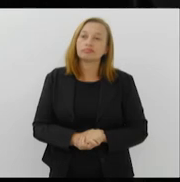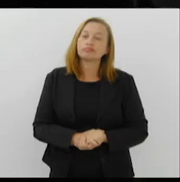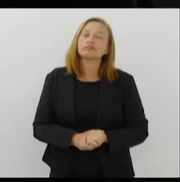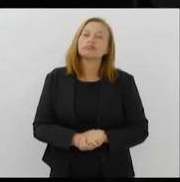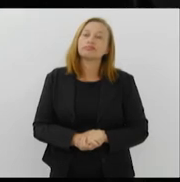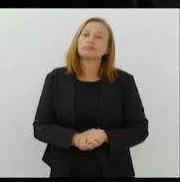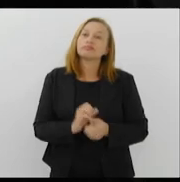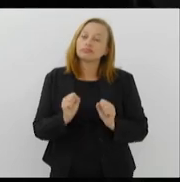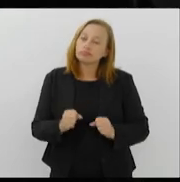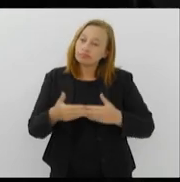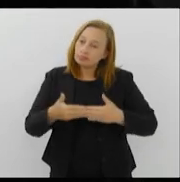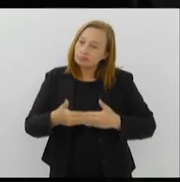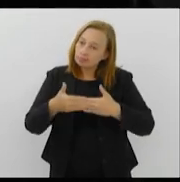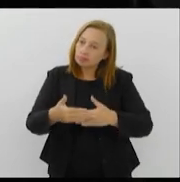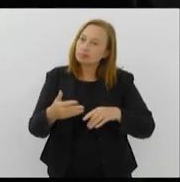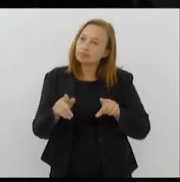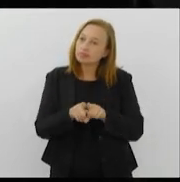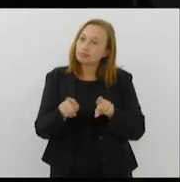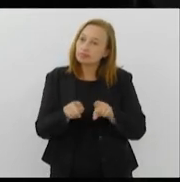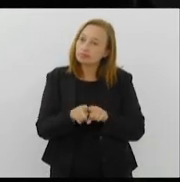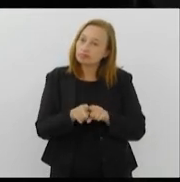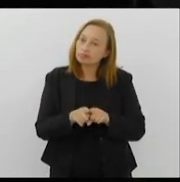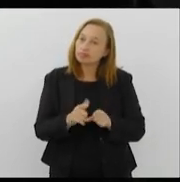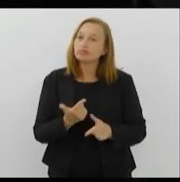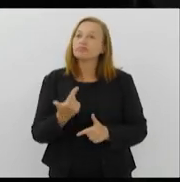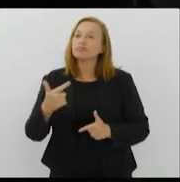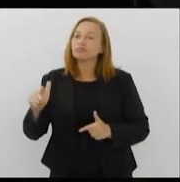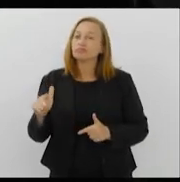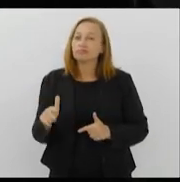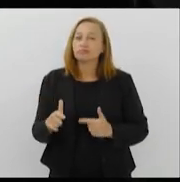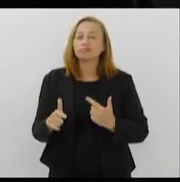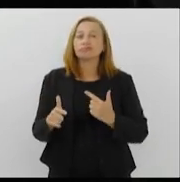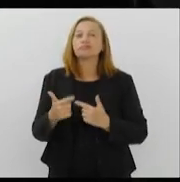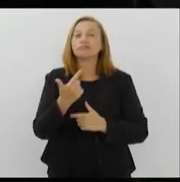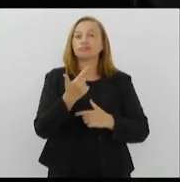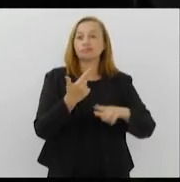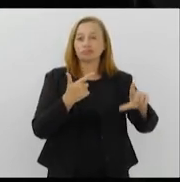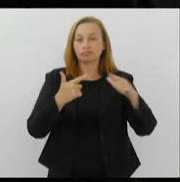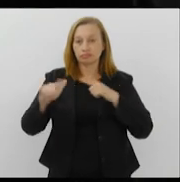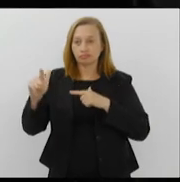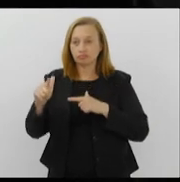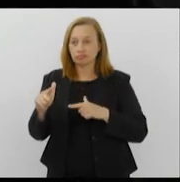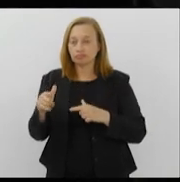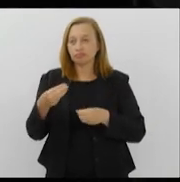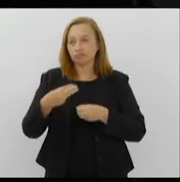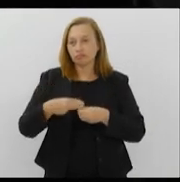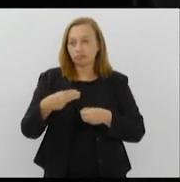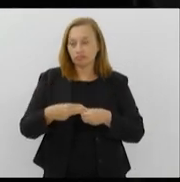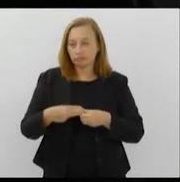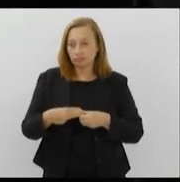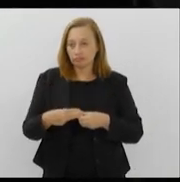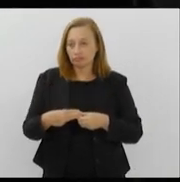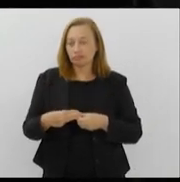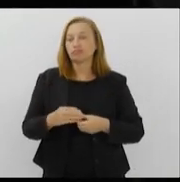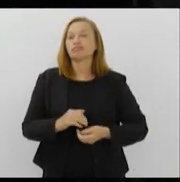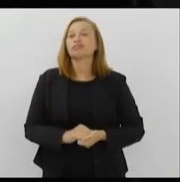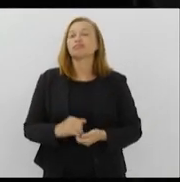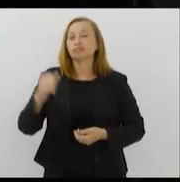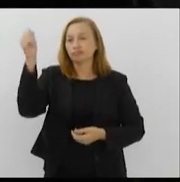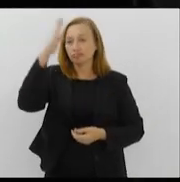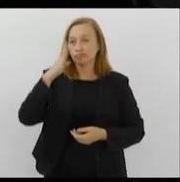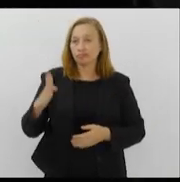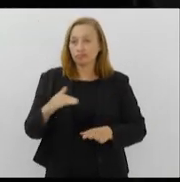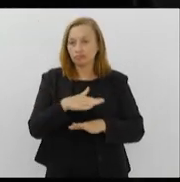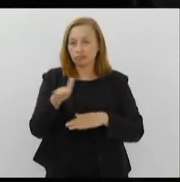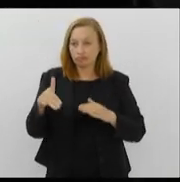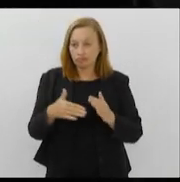possamos avançar também para os demais municípios, não só fluminenses, mas como o Brasil afora,